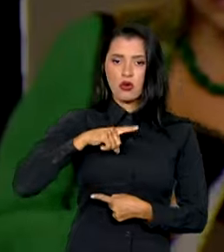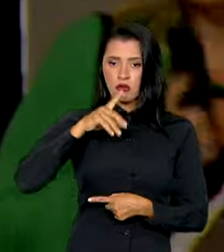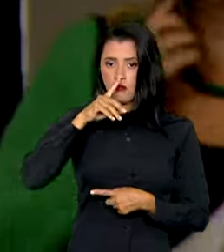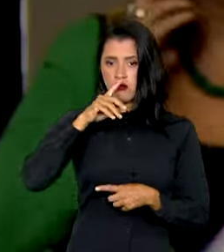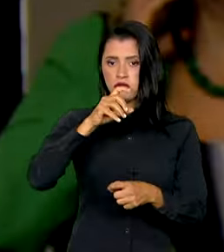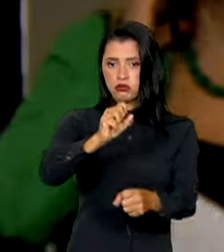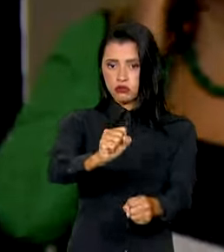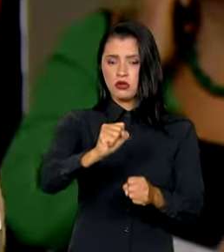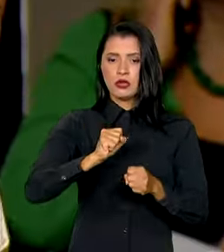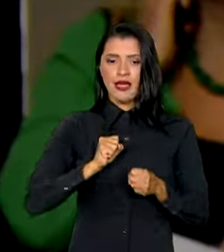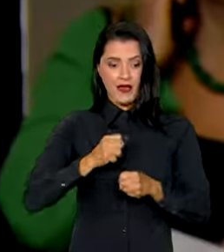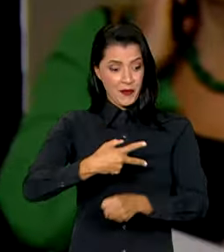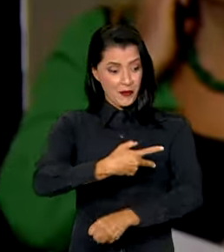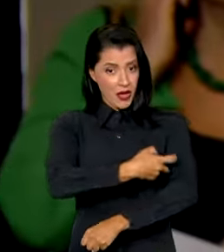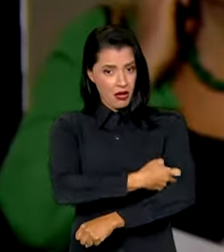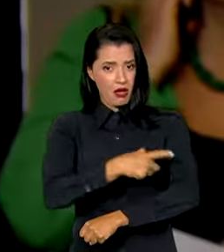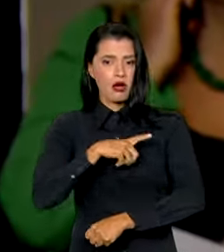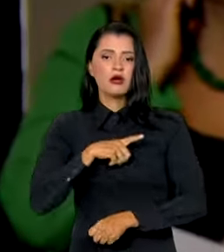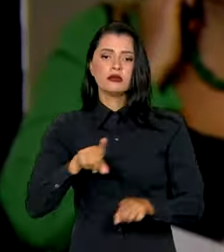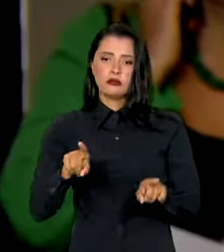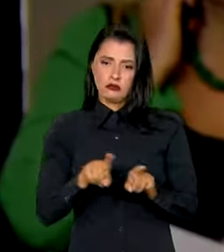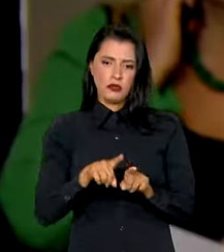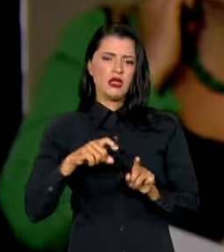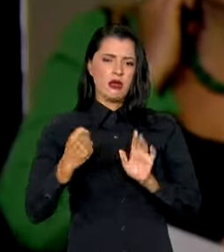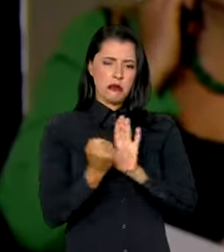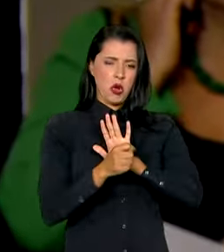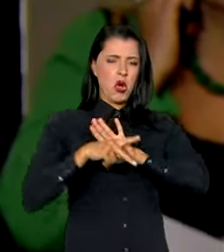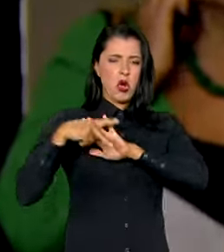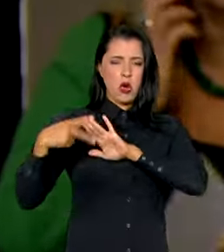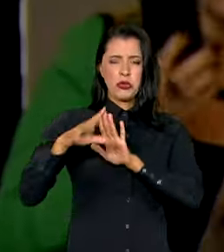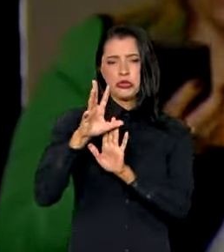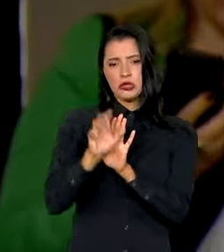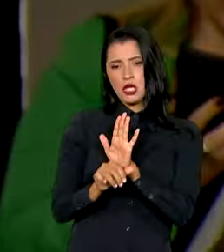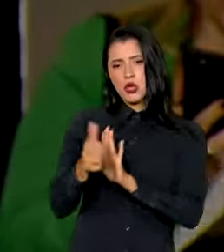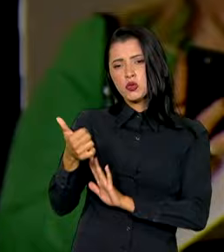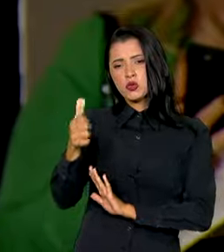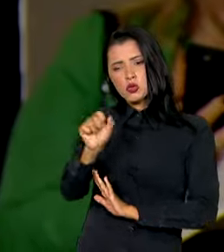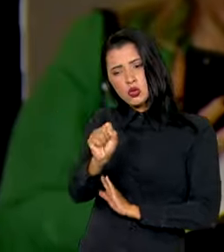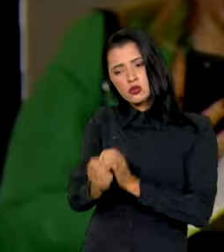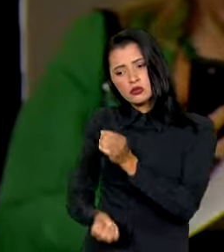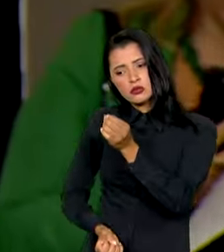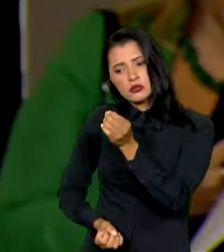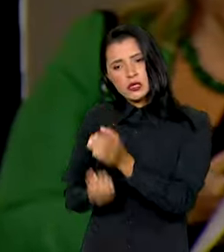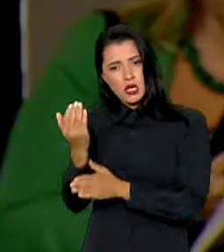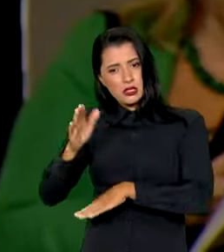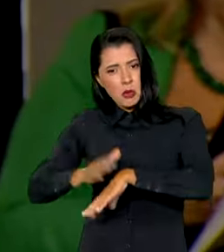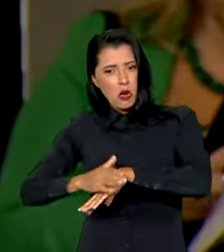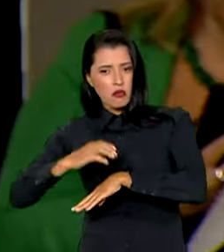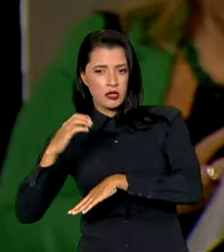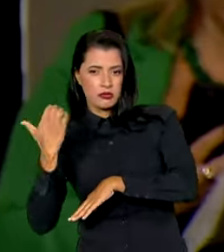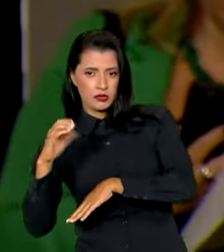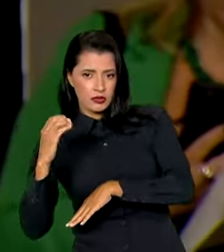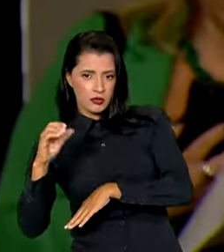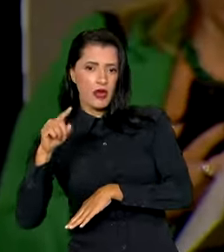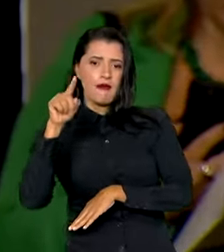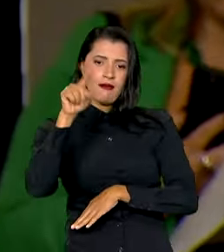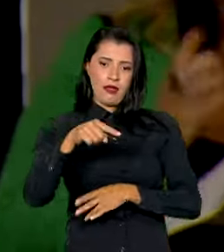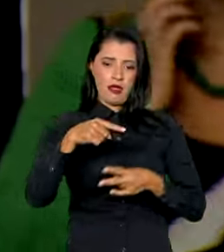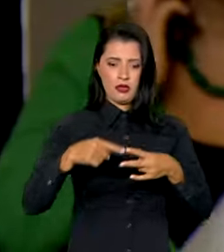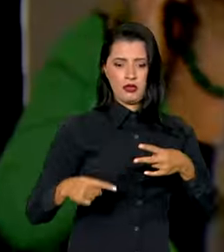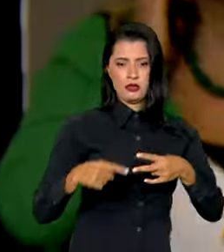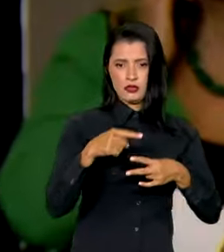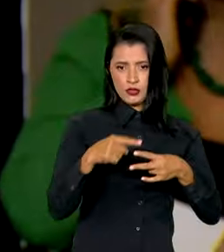essa potência da vacina, apesar dela datar do século XVIII como criação científica, que são esses